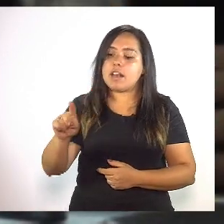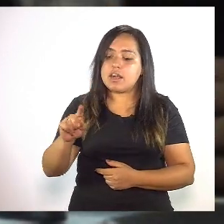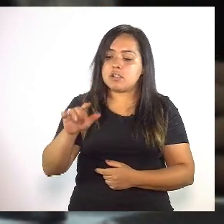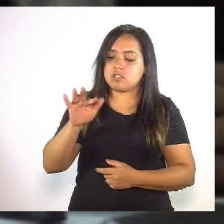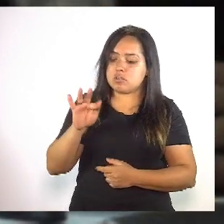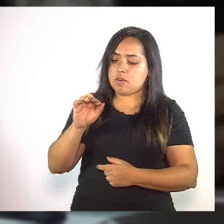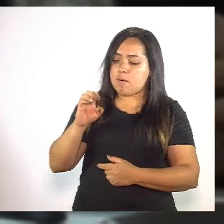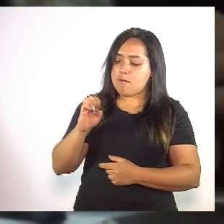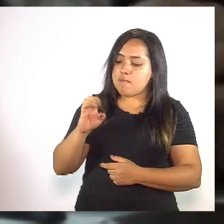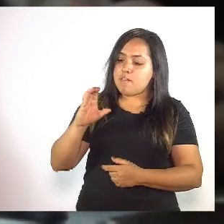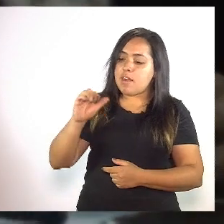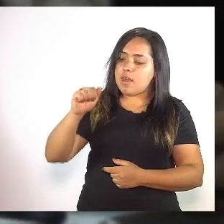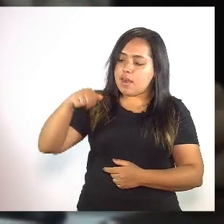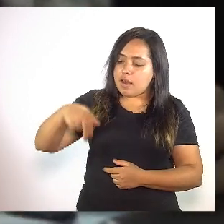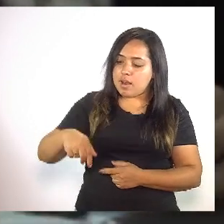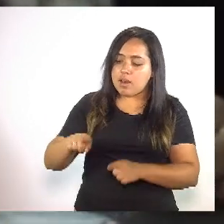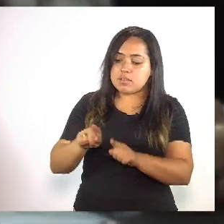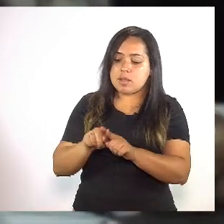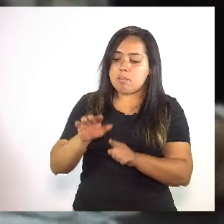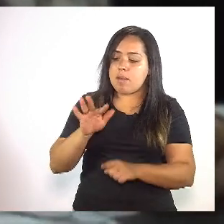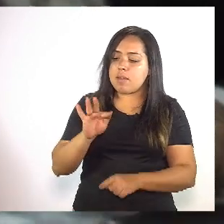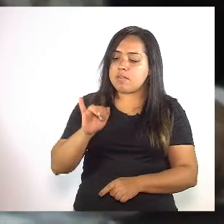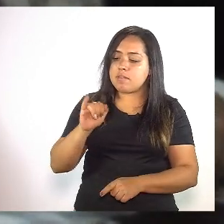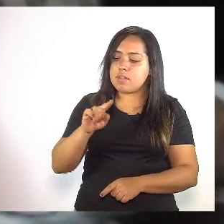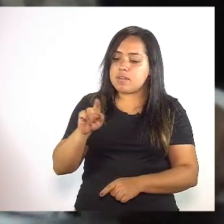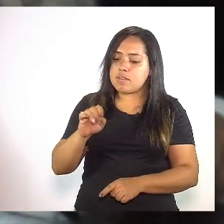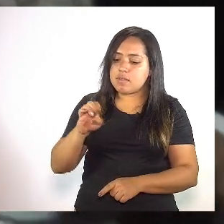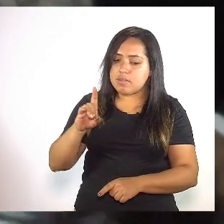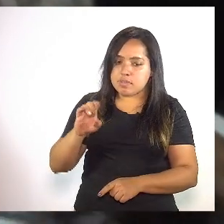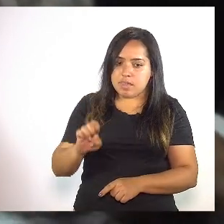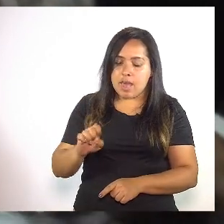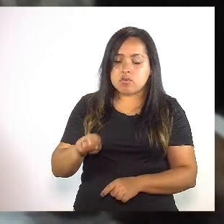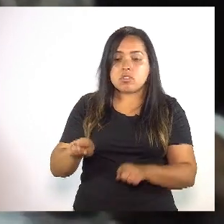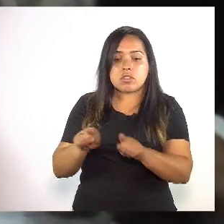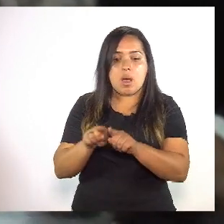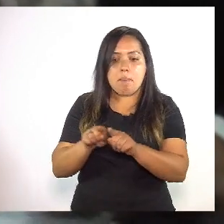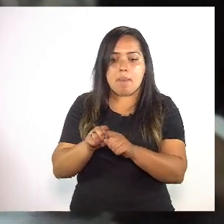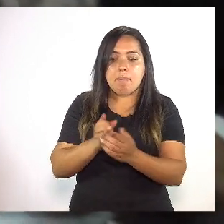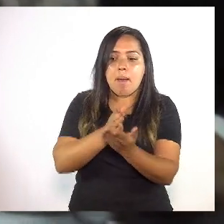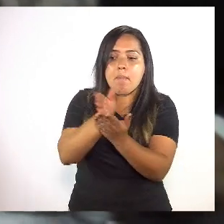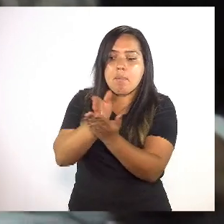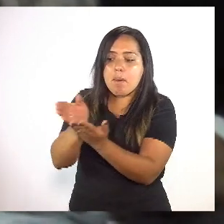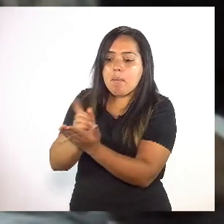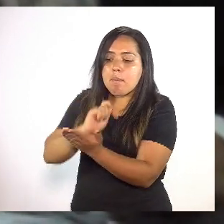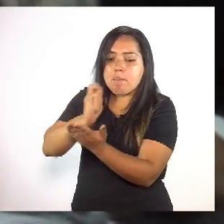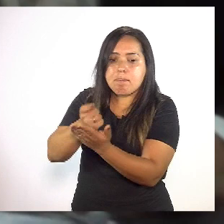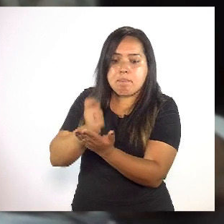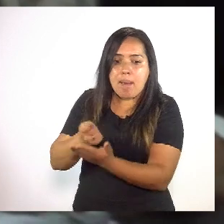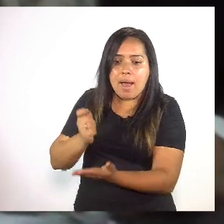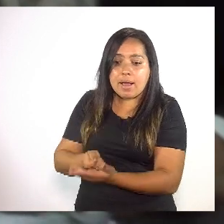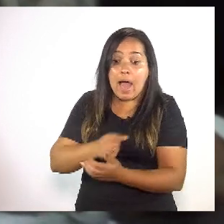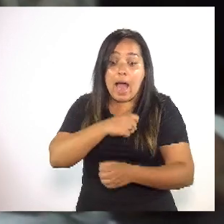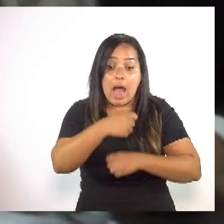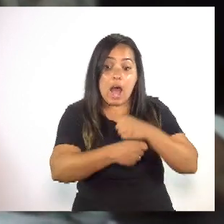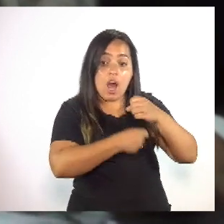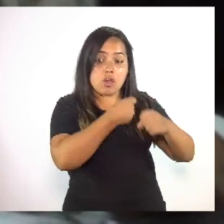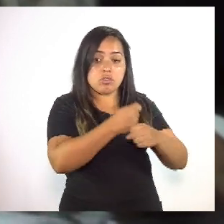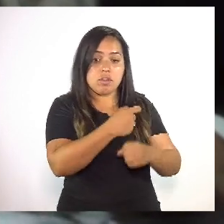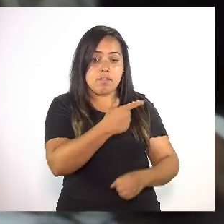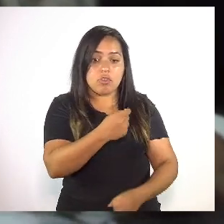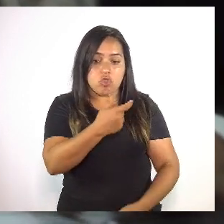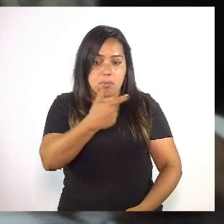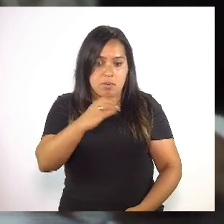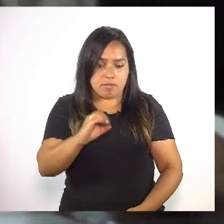FISED para a fonte de recurso. Então, para o ano que vem, toda essa destinação vai ficar muito mais simples. Então, assim, o